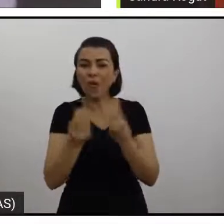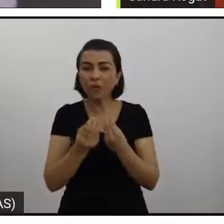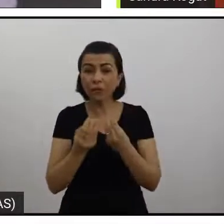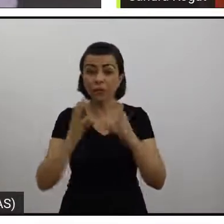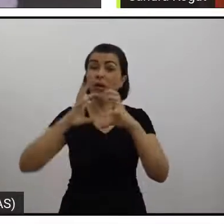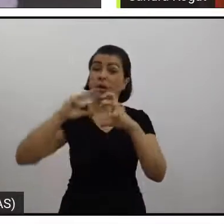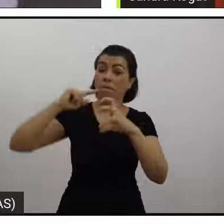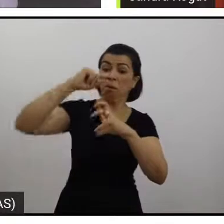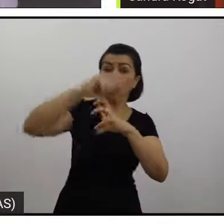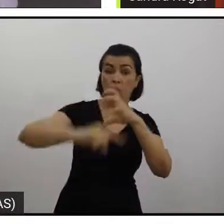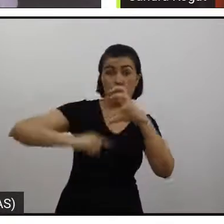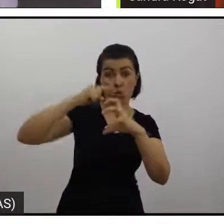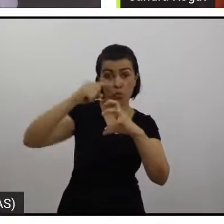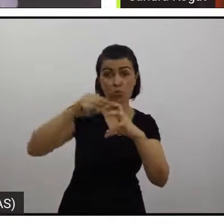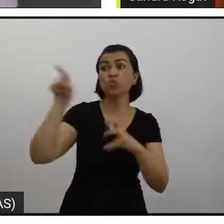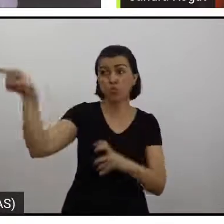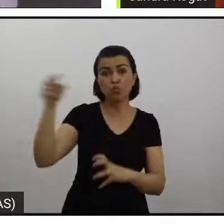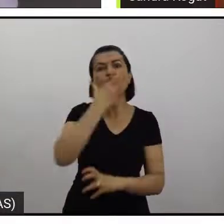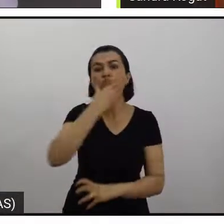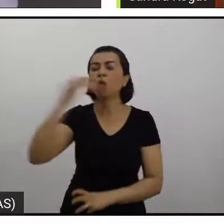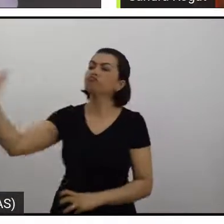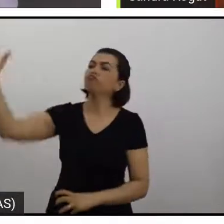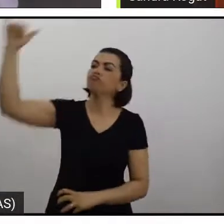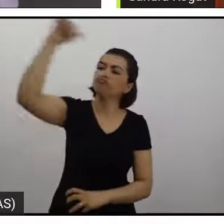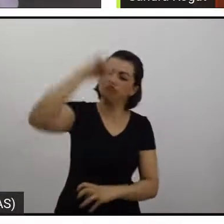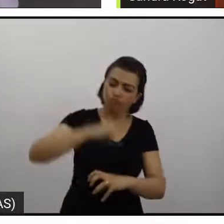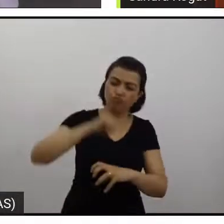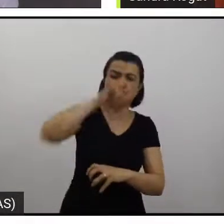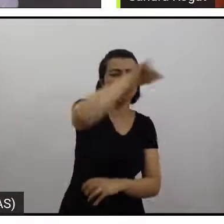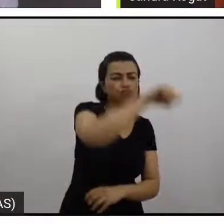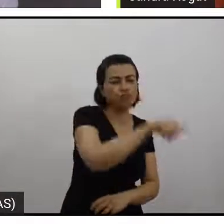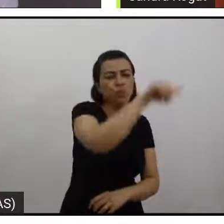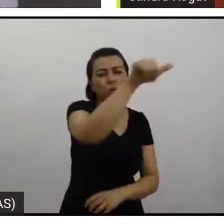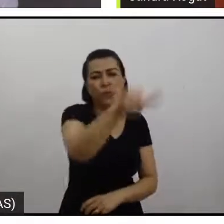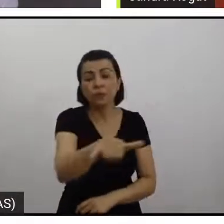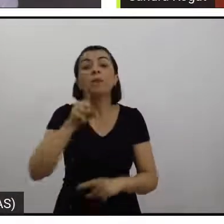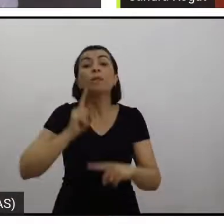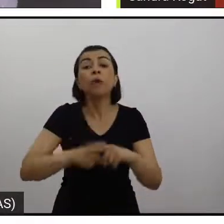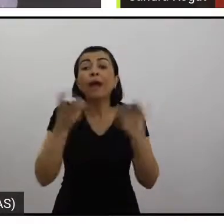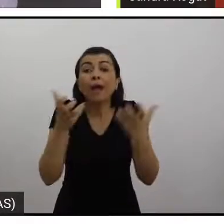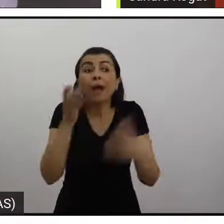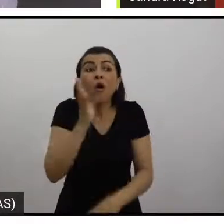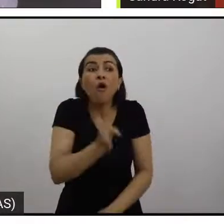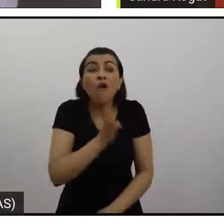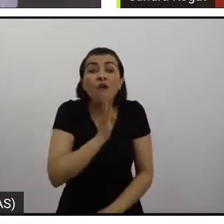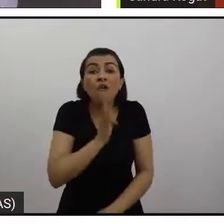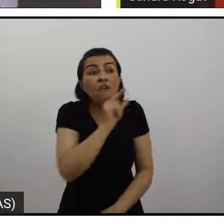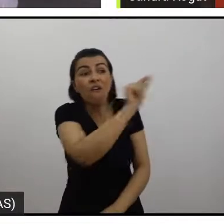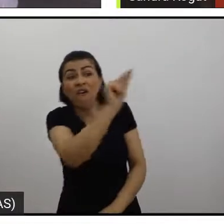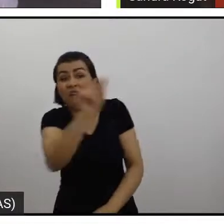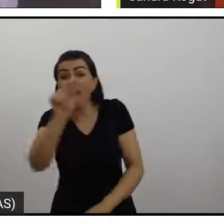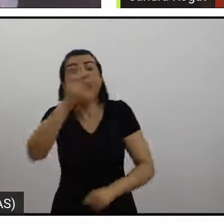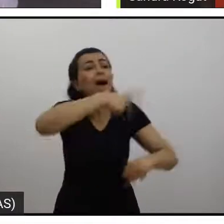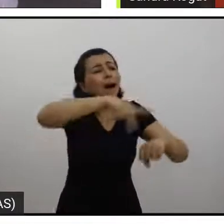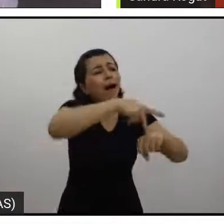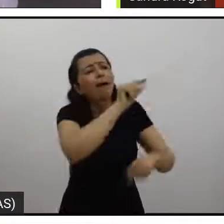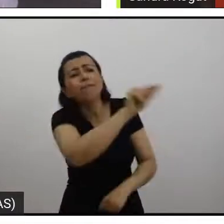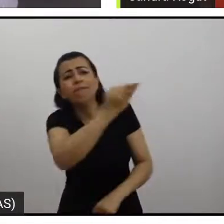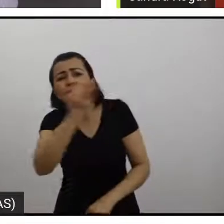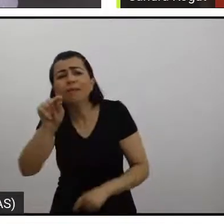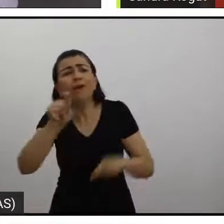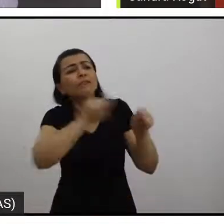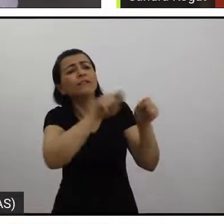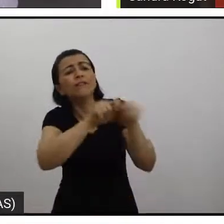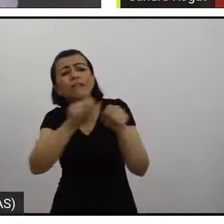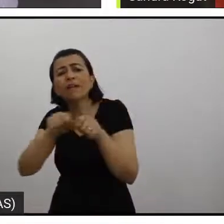conhecer artistas que estavam trabalhando com vídeo, que era uma ferramenta nova. Ele entrou nas cabines, adorou e veio para